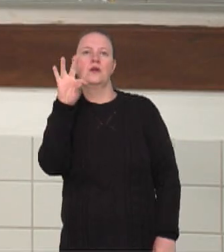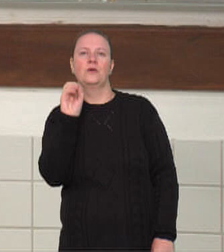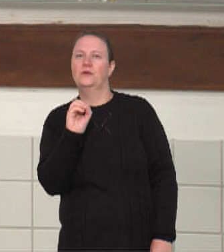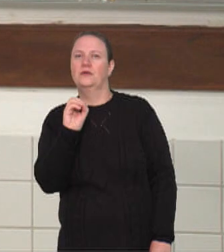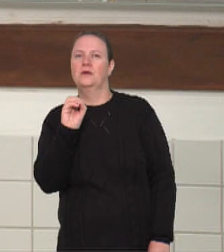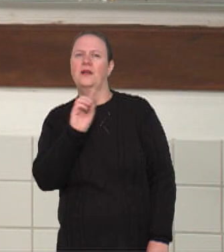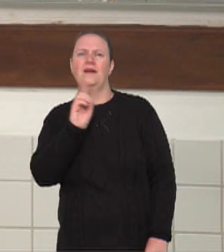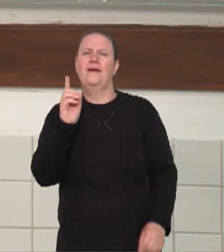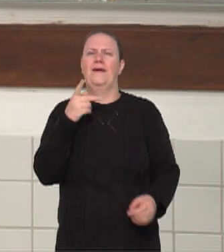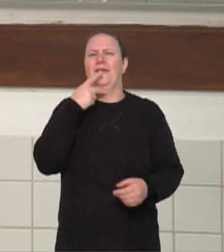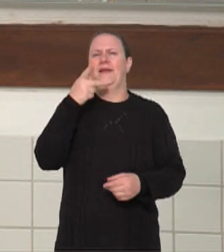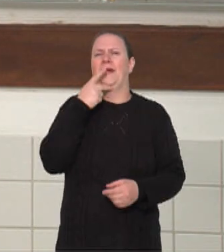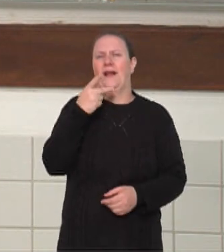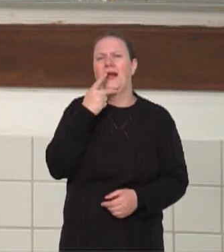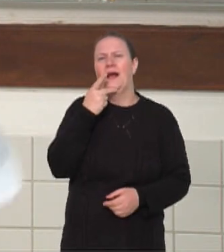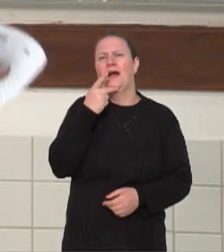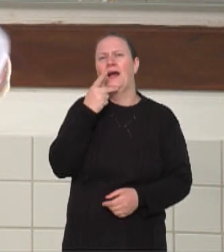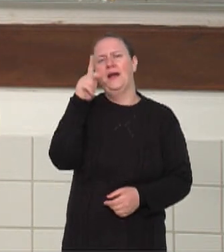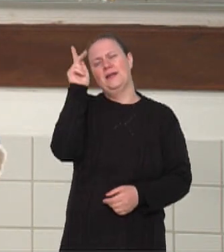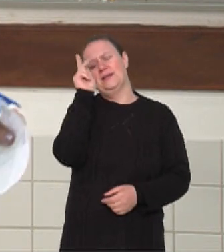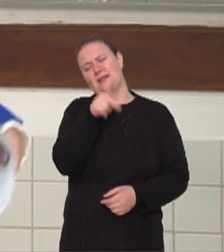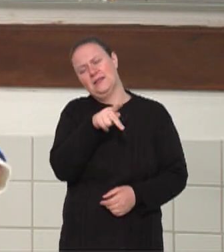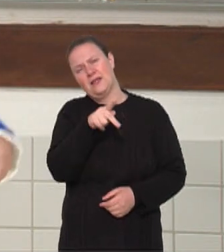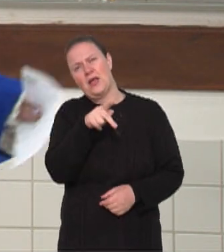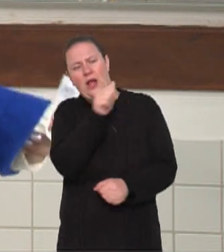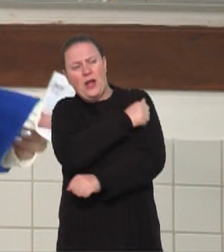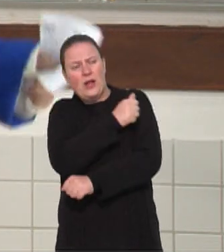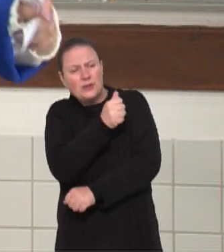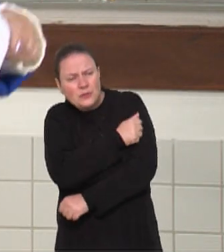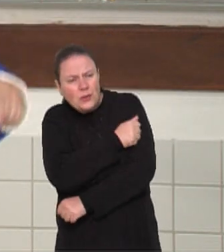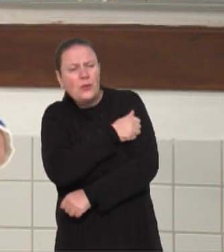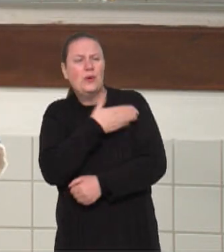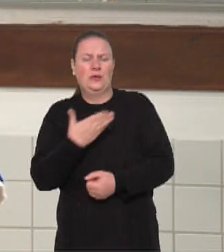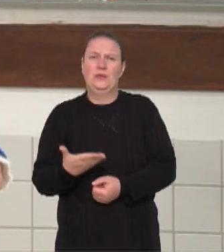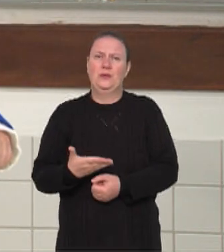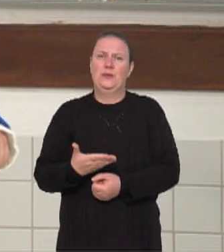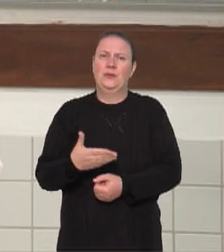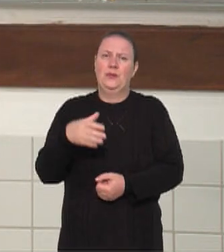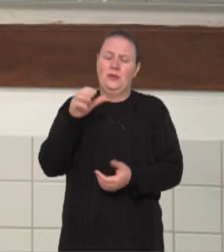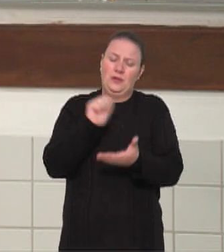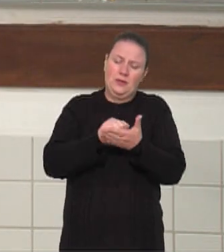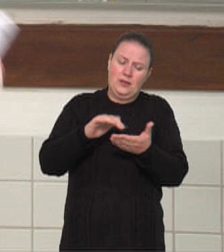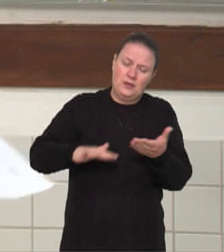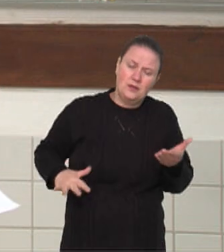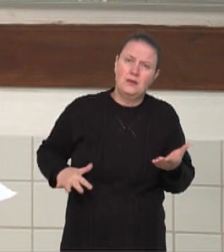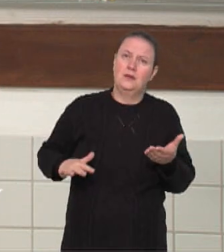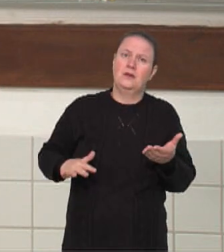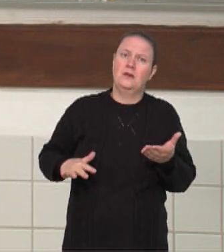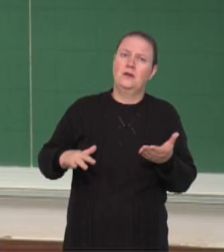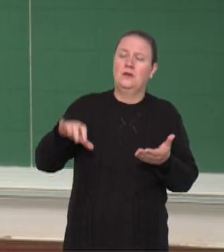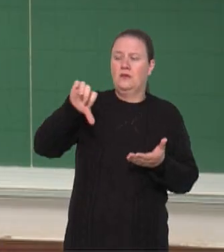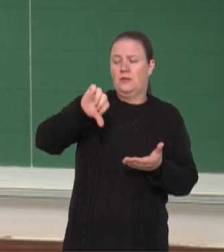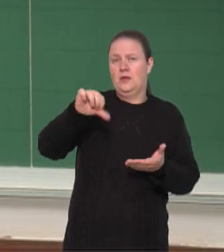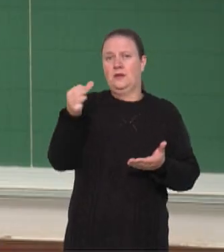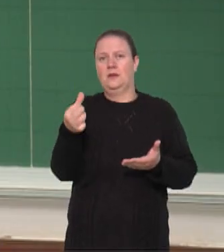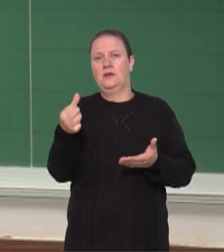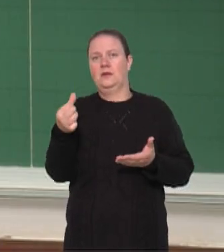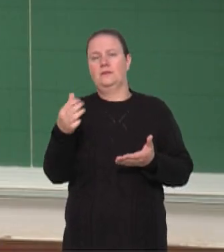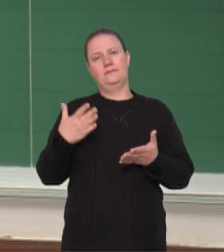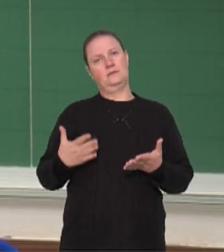alunos, vírgula, façam o exercício 2 da página 96, ponto de exclamação, porque é uma ordem